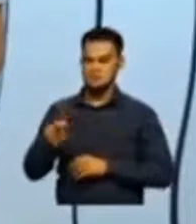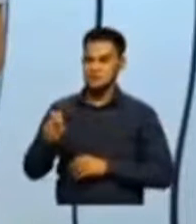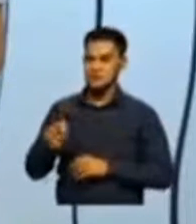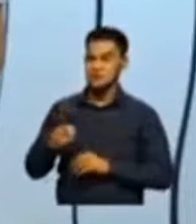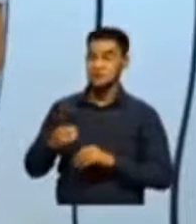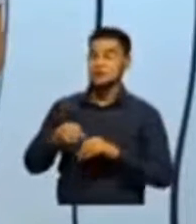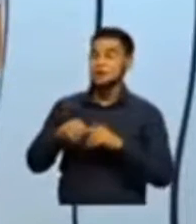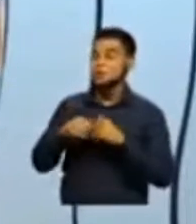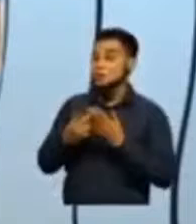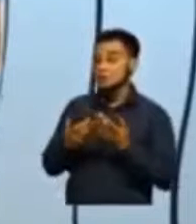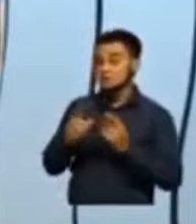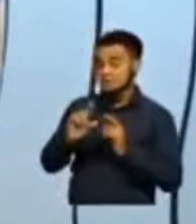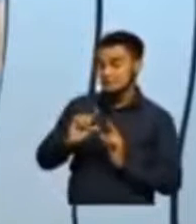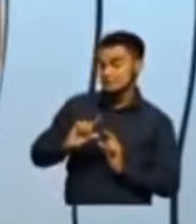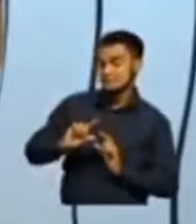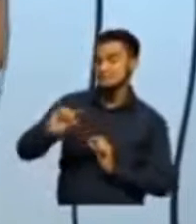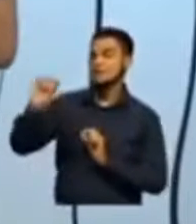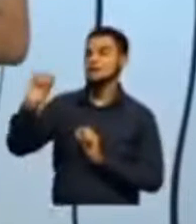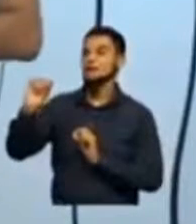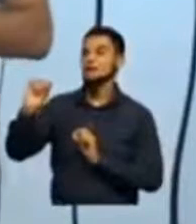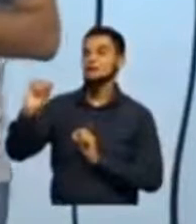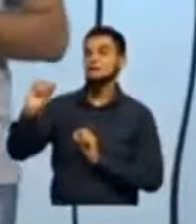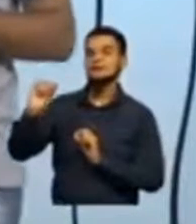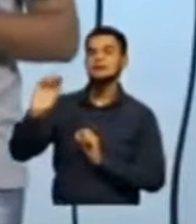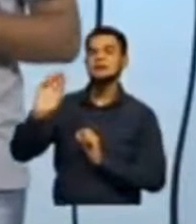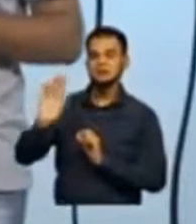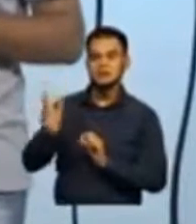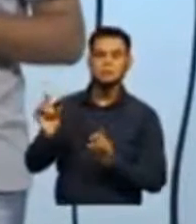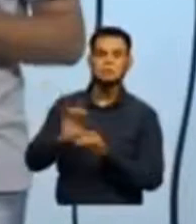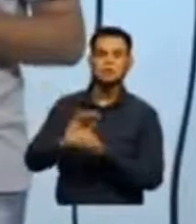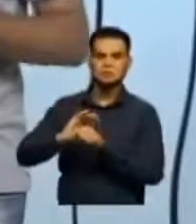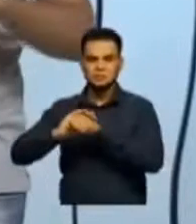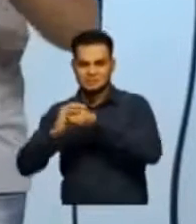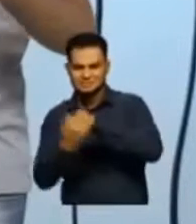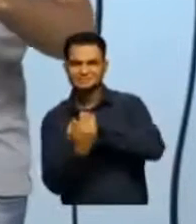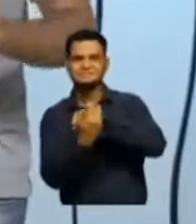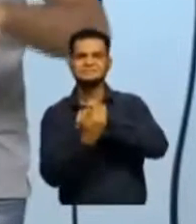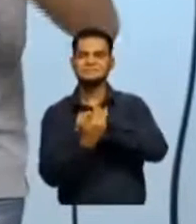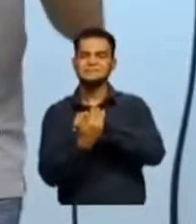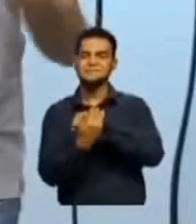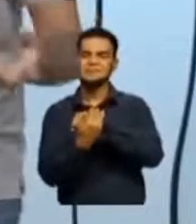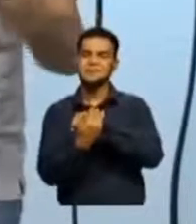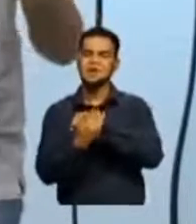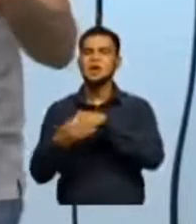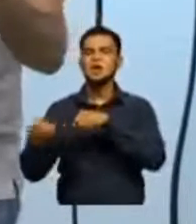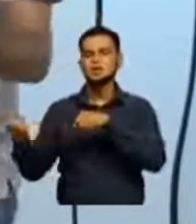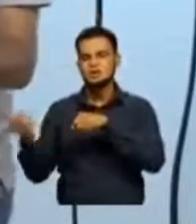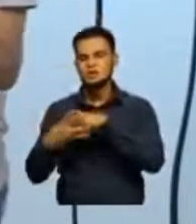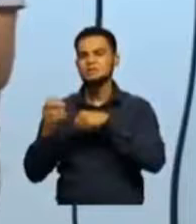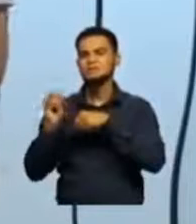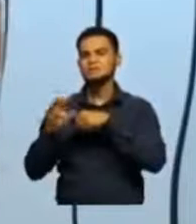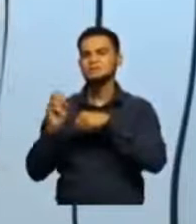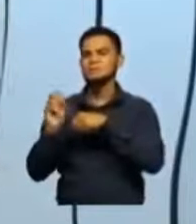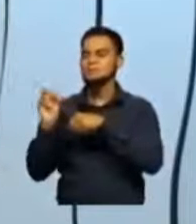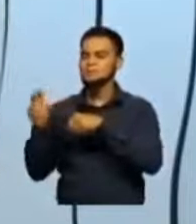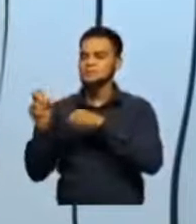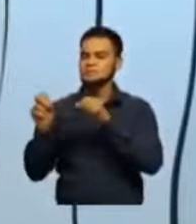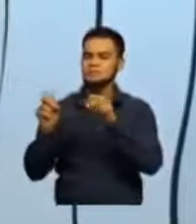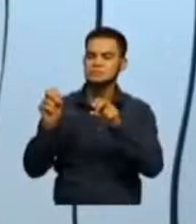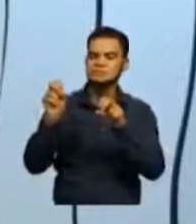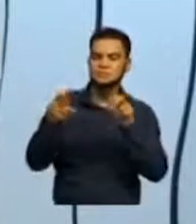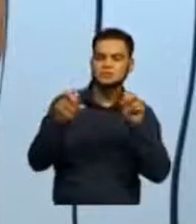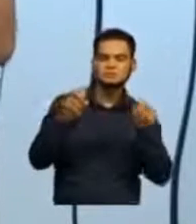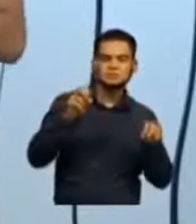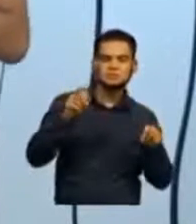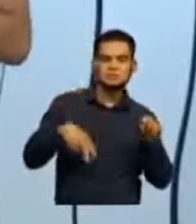sai, ele sai já o quê? Com envelope viral. Novos vírus vão infectar novas células. Isso